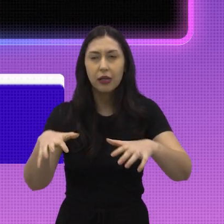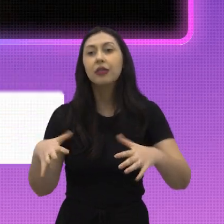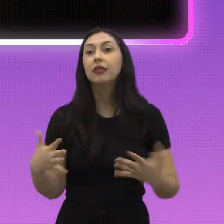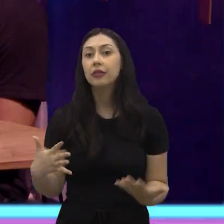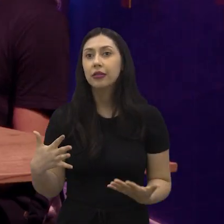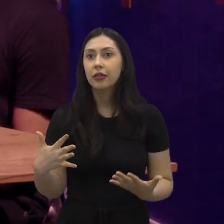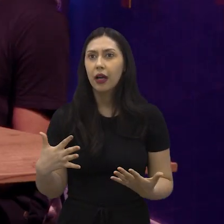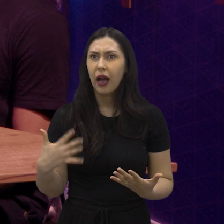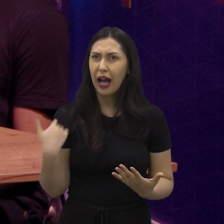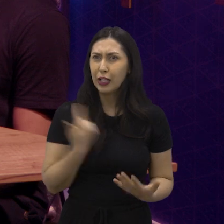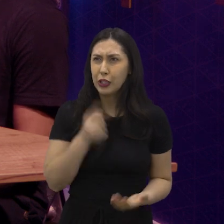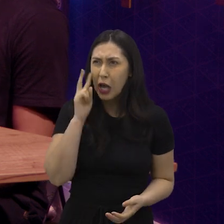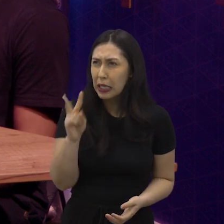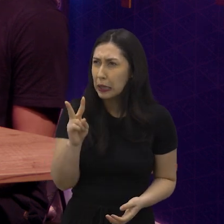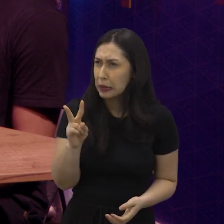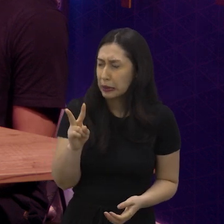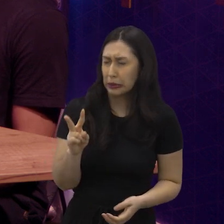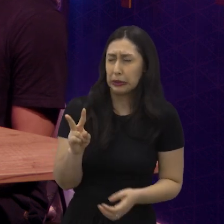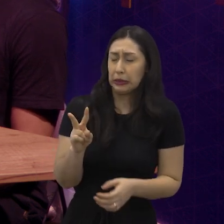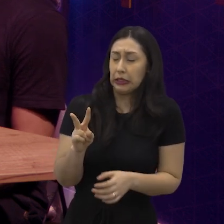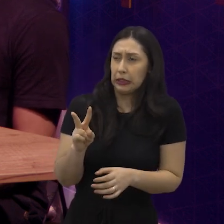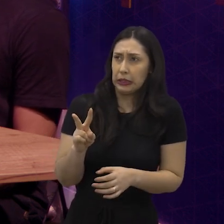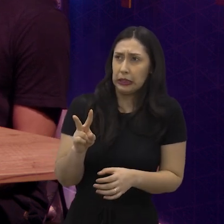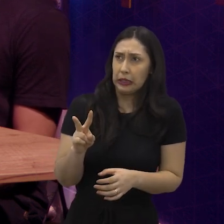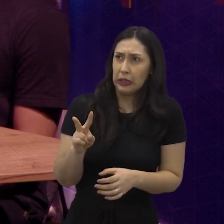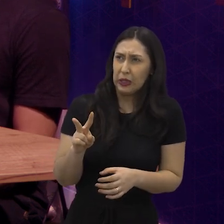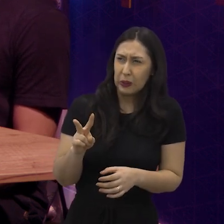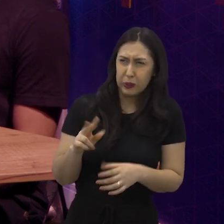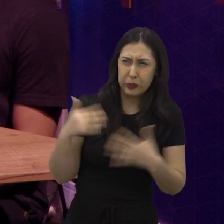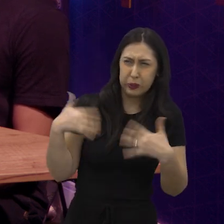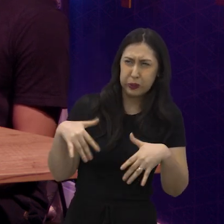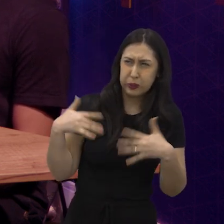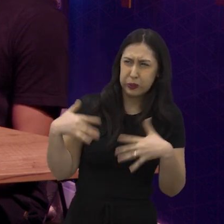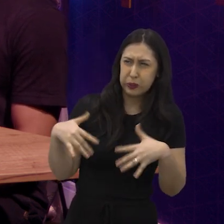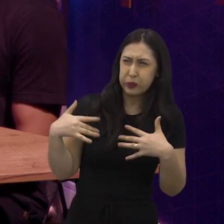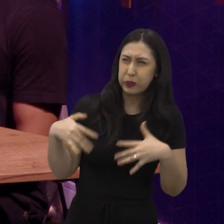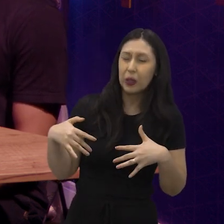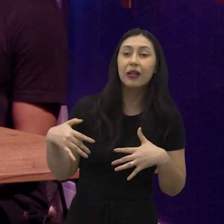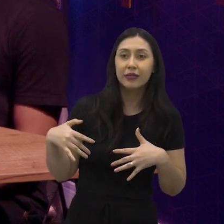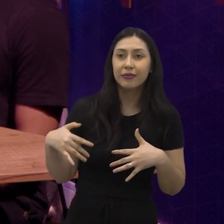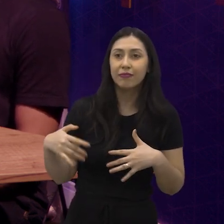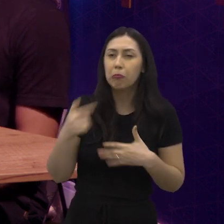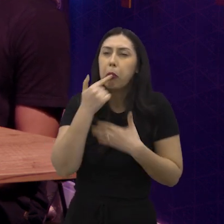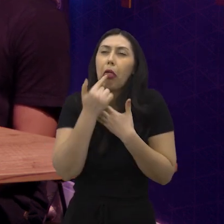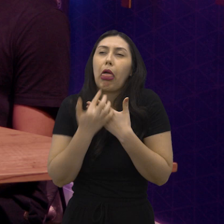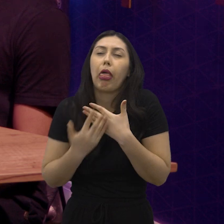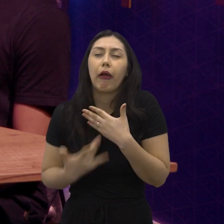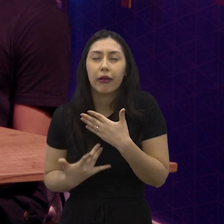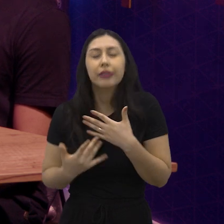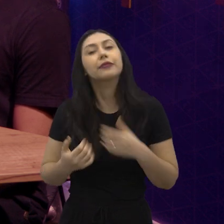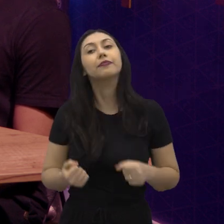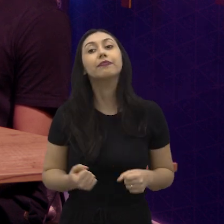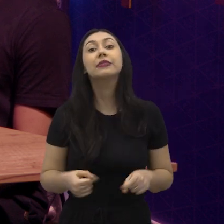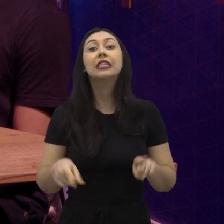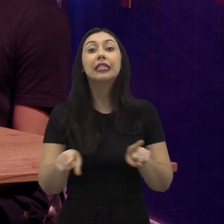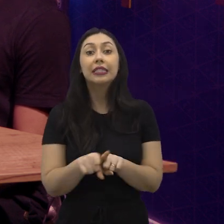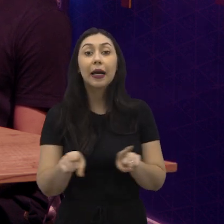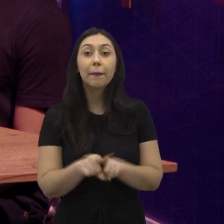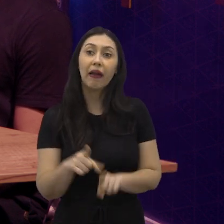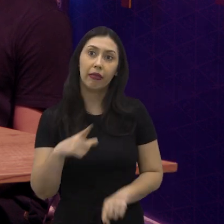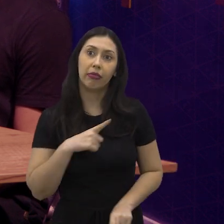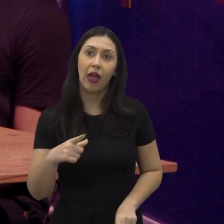tempos. Então, tudo que é meio escrachado, assim, é gore. Aí a gente tem o